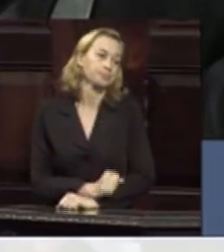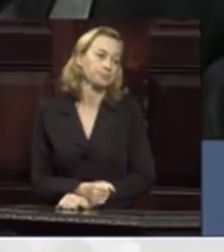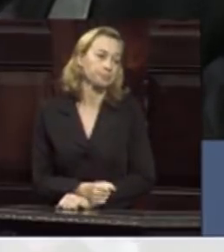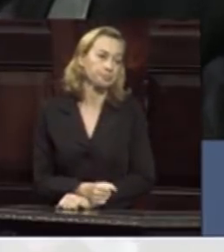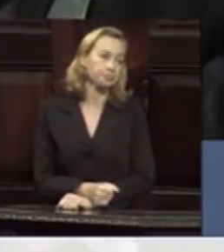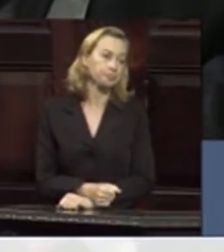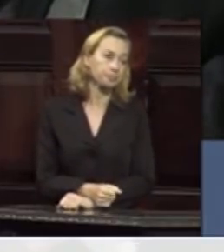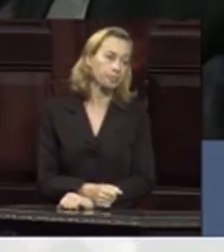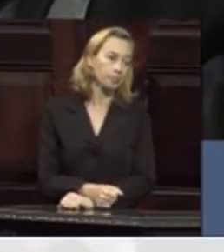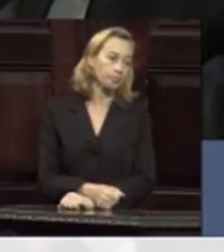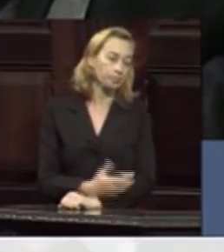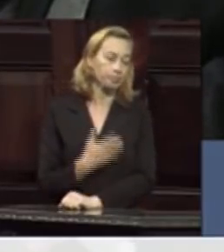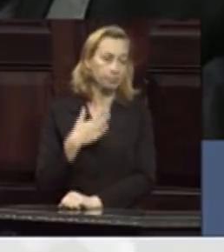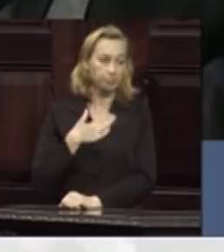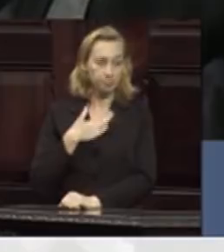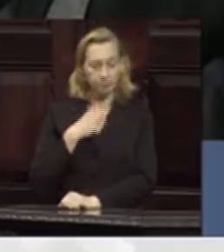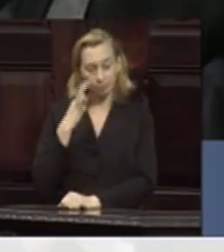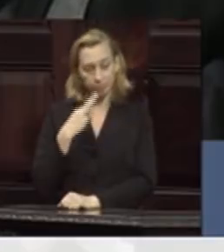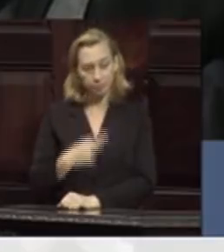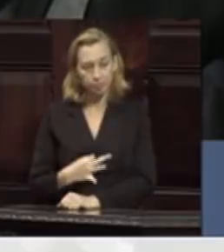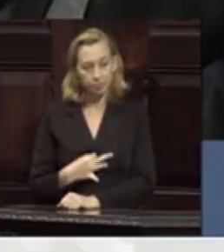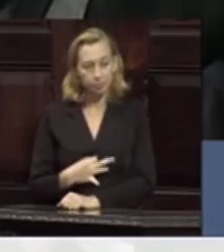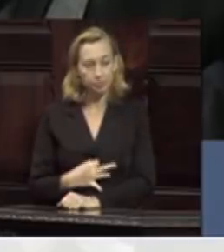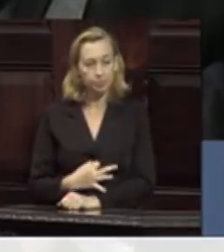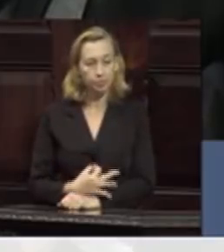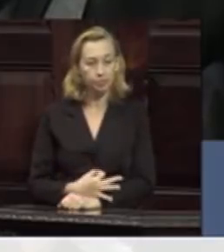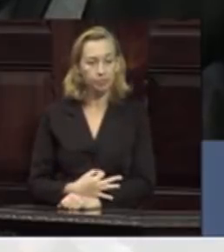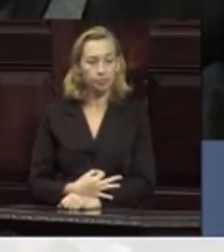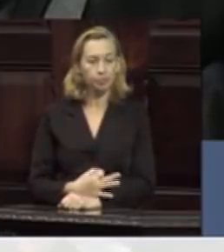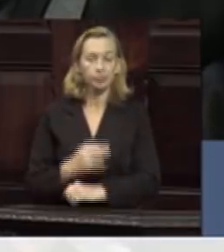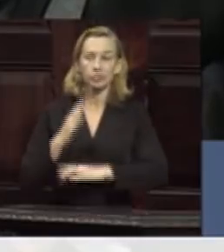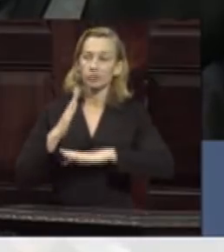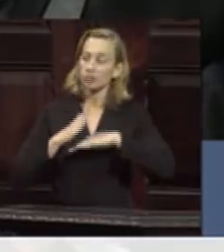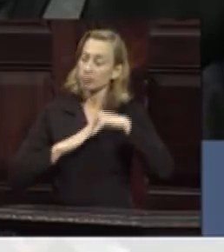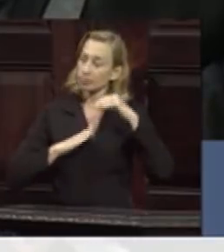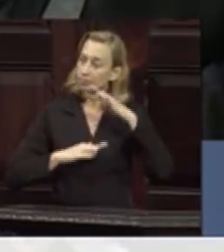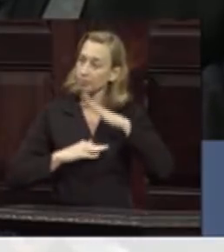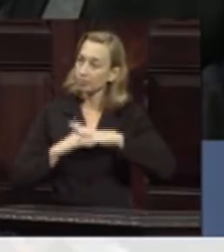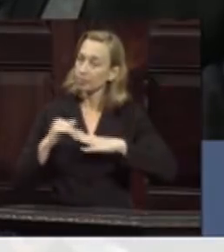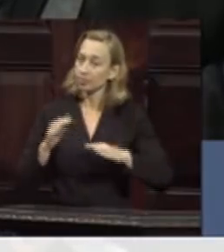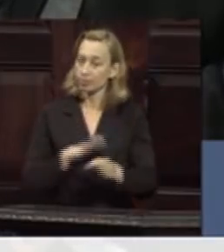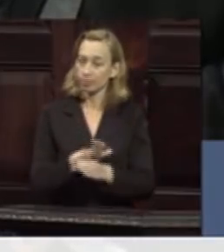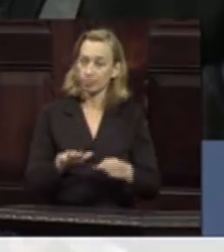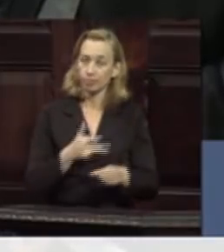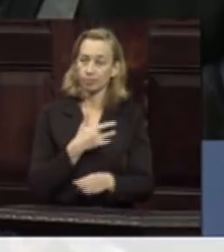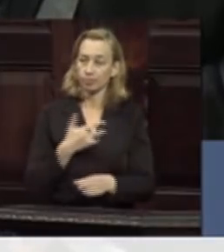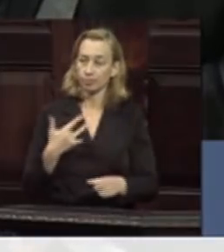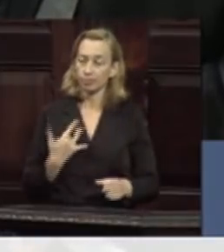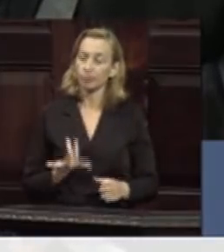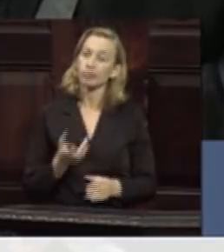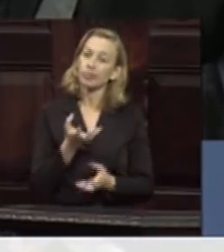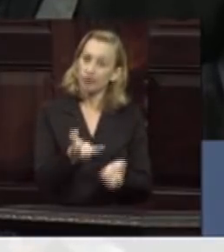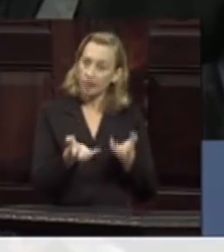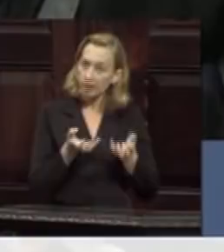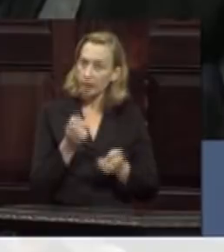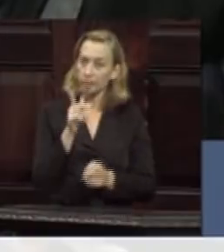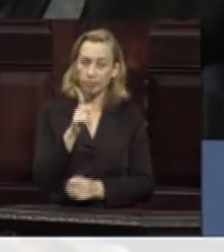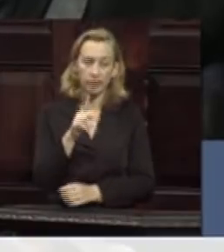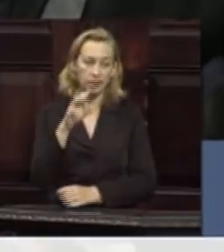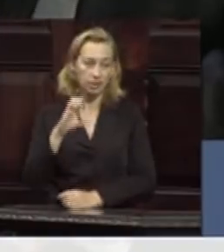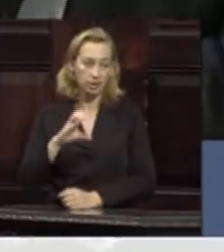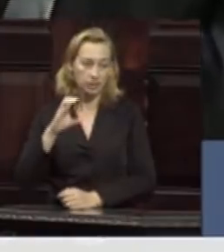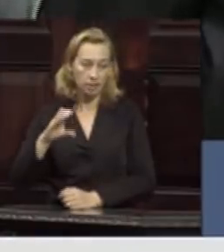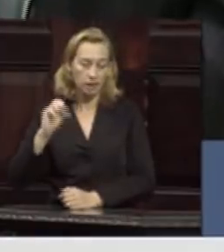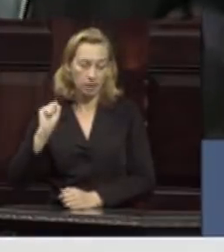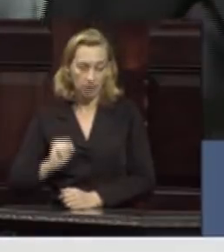ficou claro que a categoria quer a aprovação desse PCCS tal como ele está